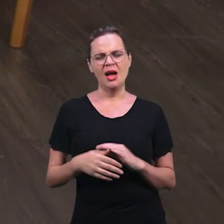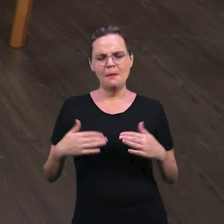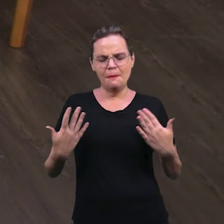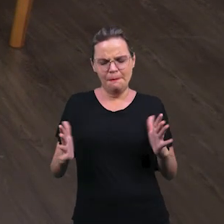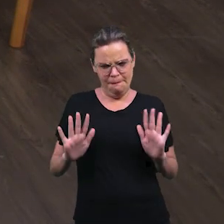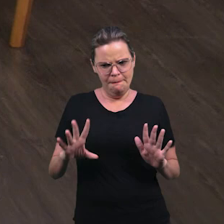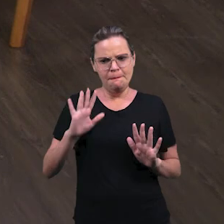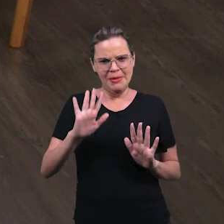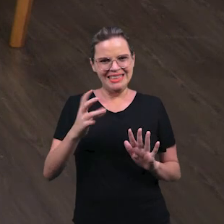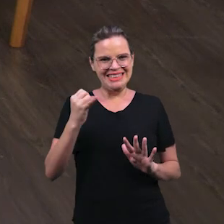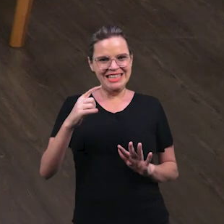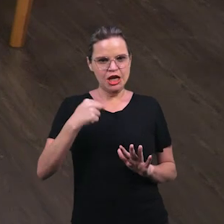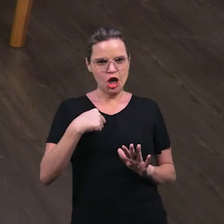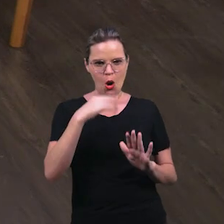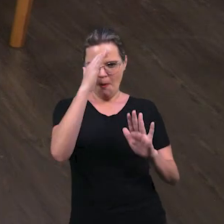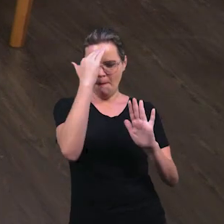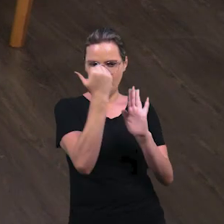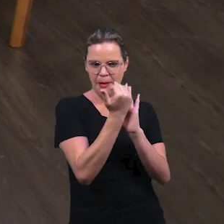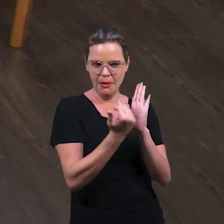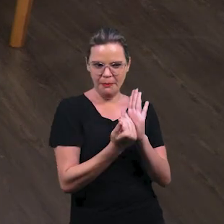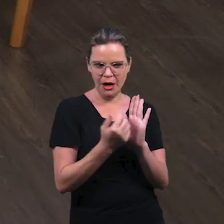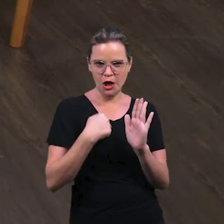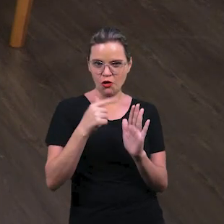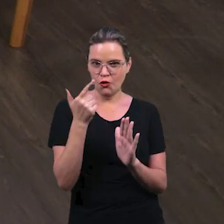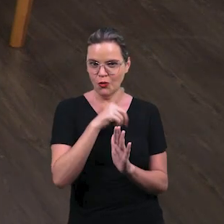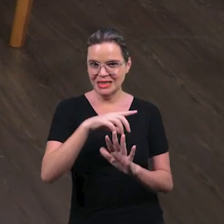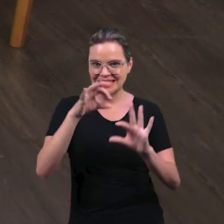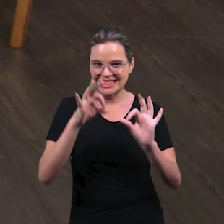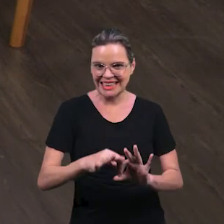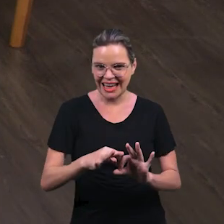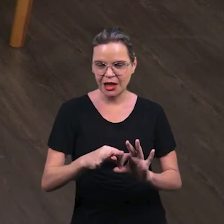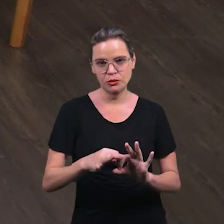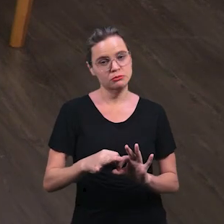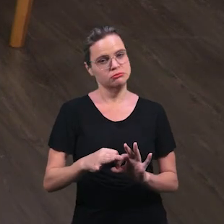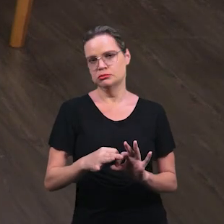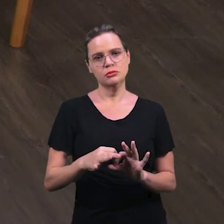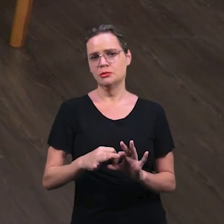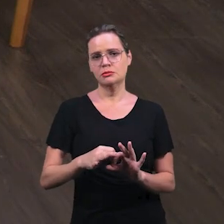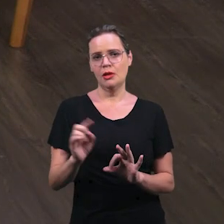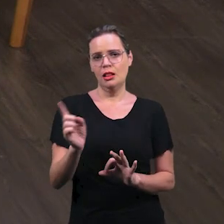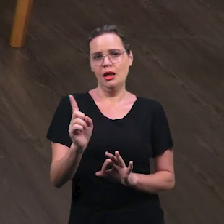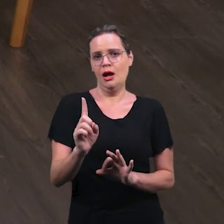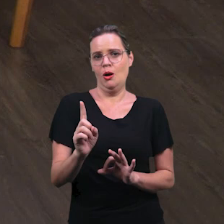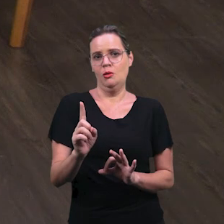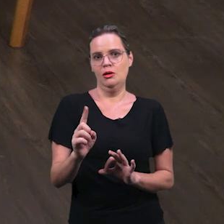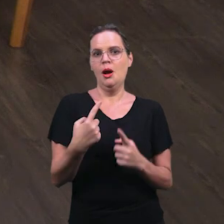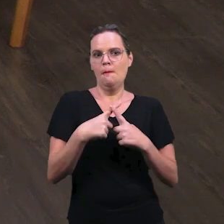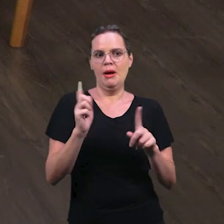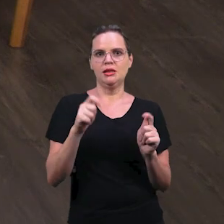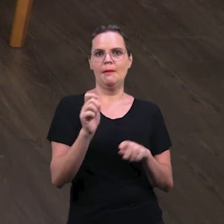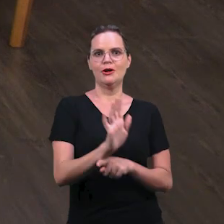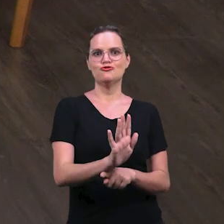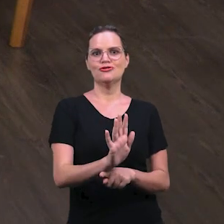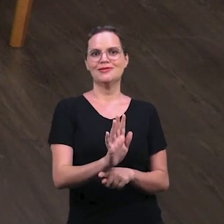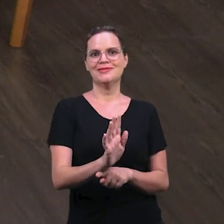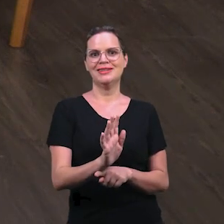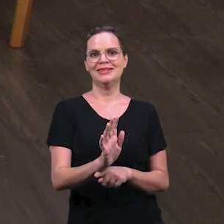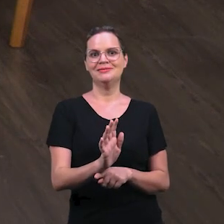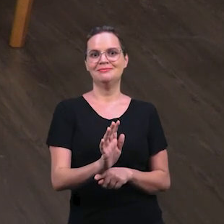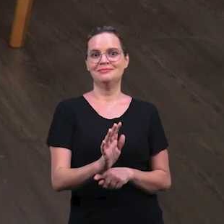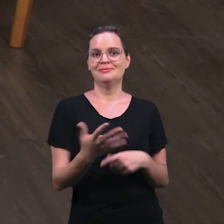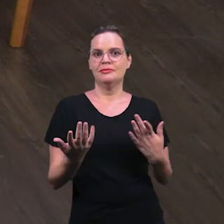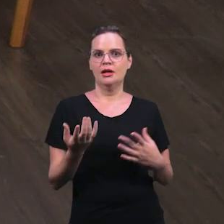então será que eu seguindo vai dar certo? Não. Mas vai ajudar. Bastante. E muito.